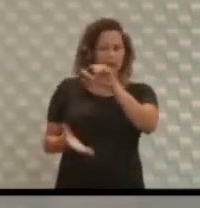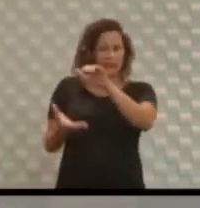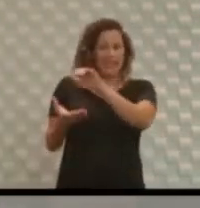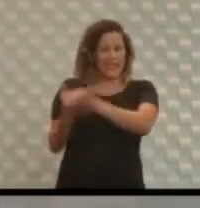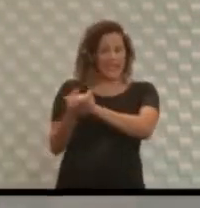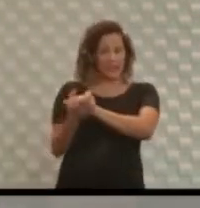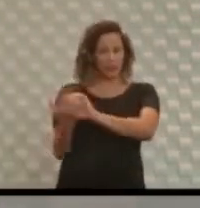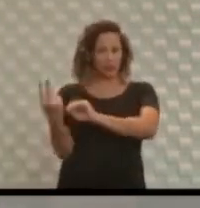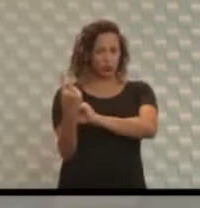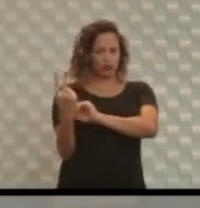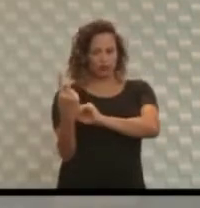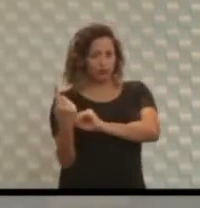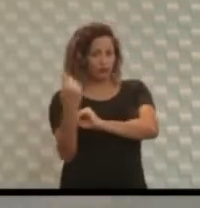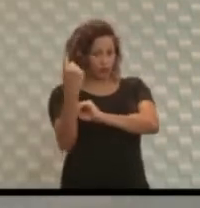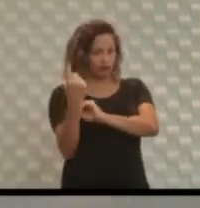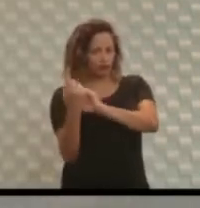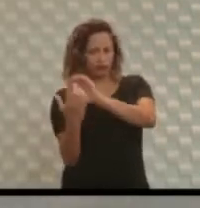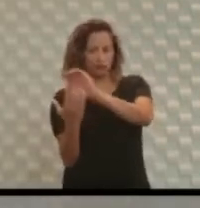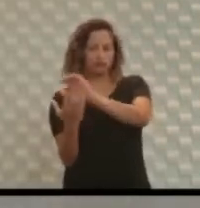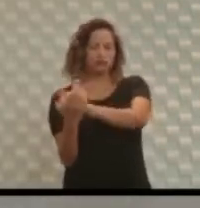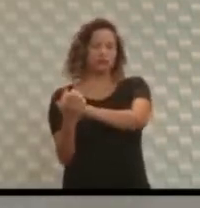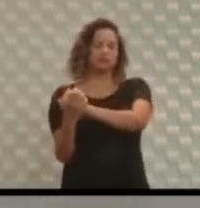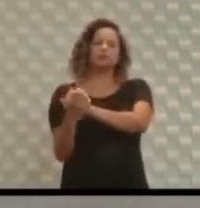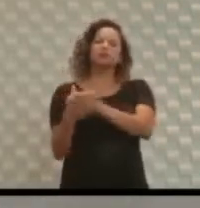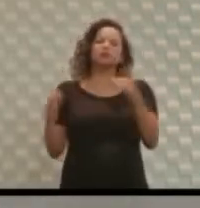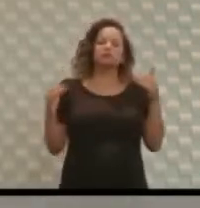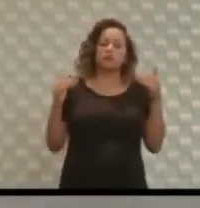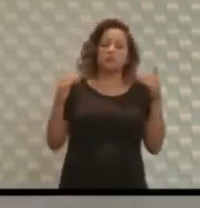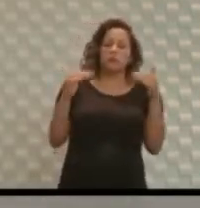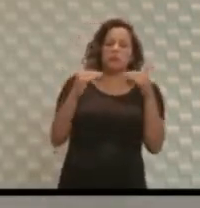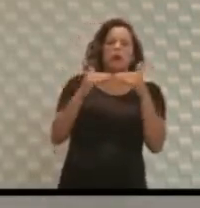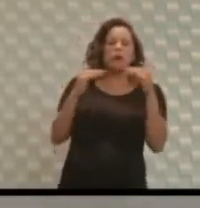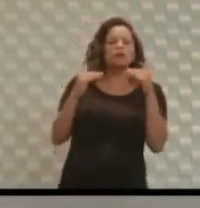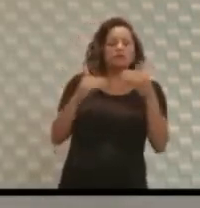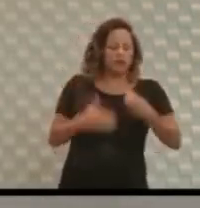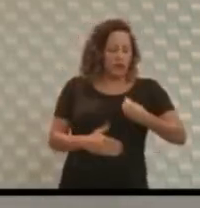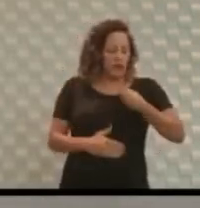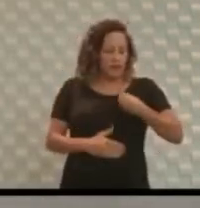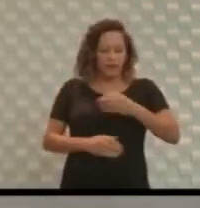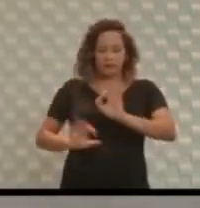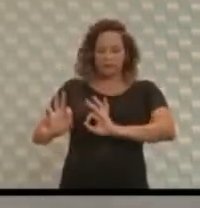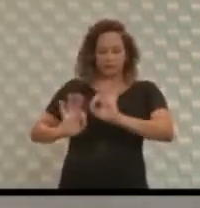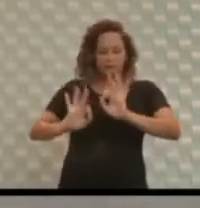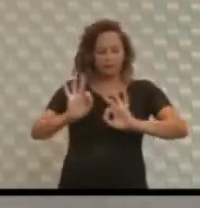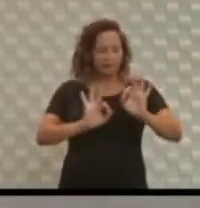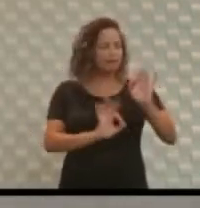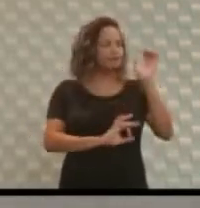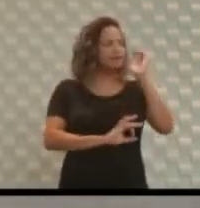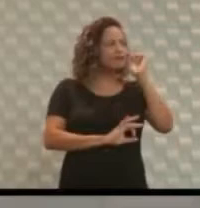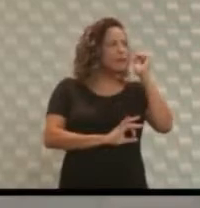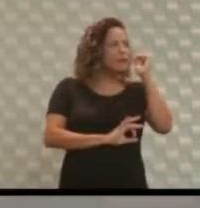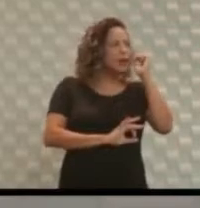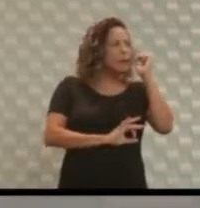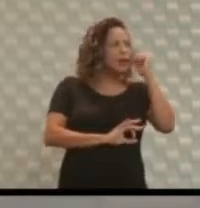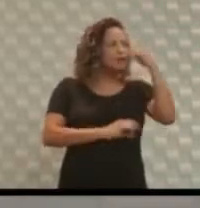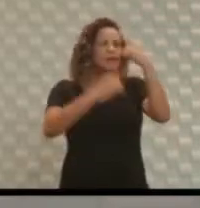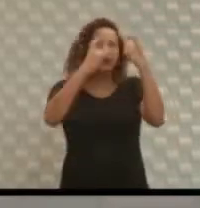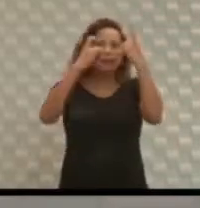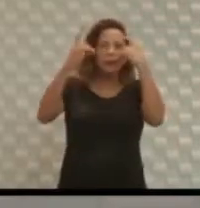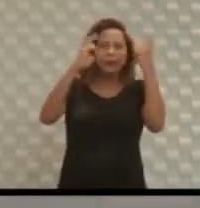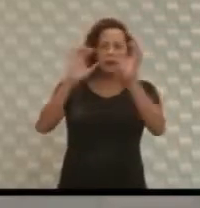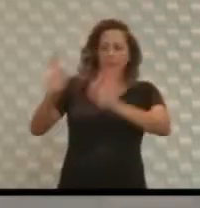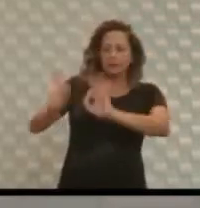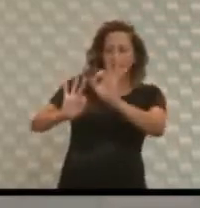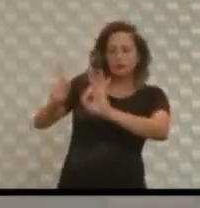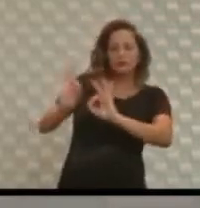comum acordo, se organiza, organiza a vida, organiza os pensamentos, né,